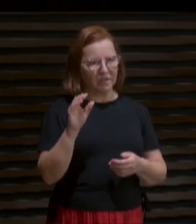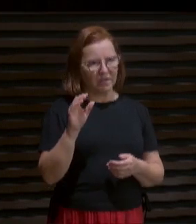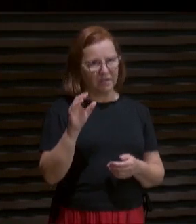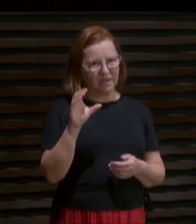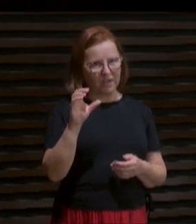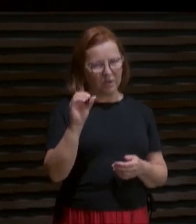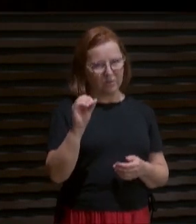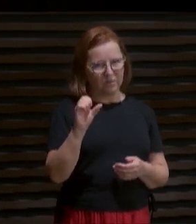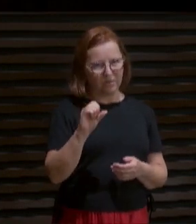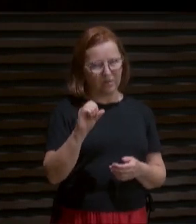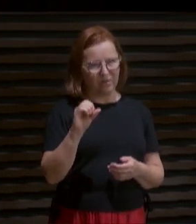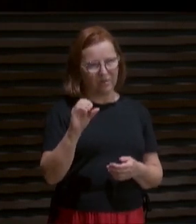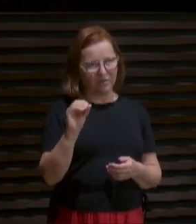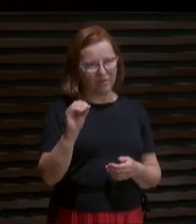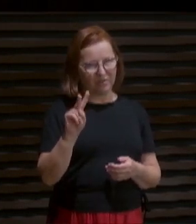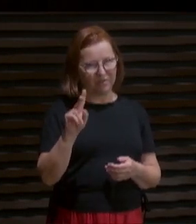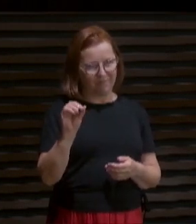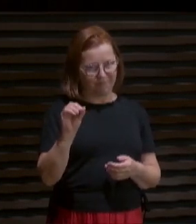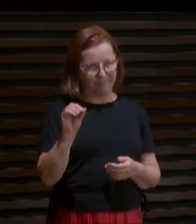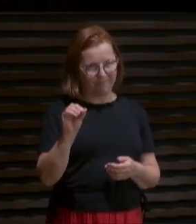está ali pegando fogo.